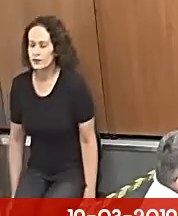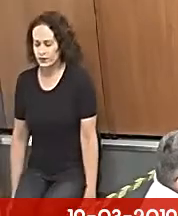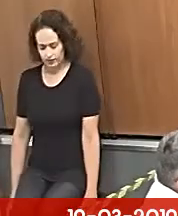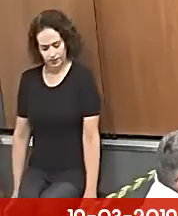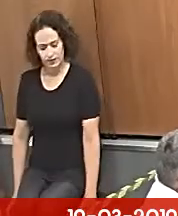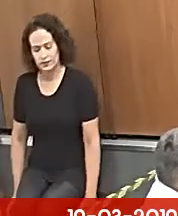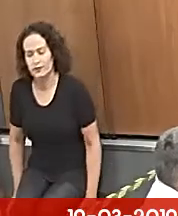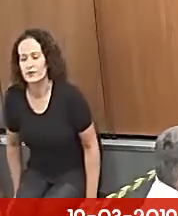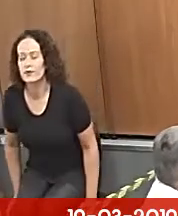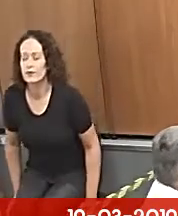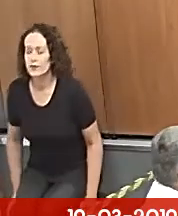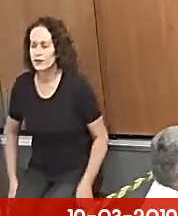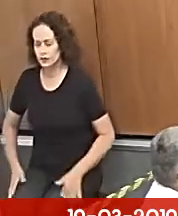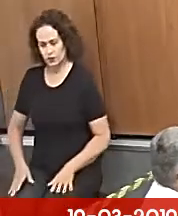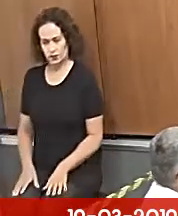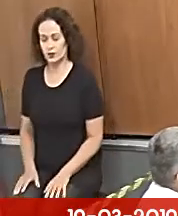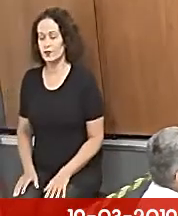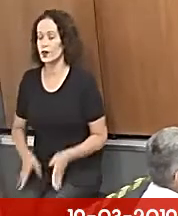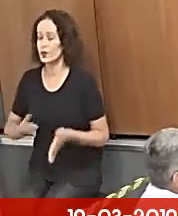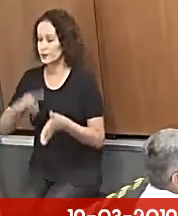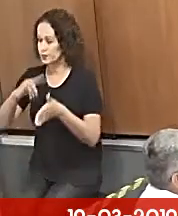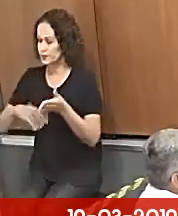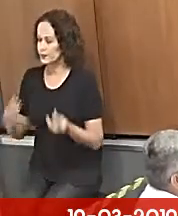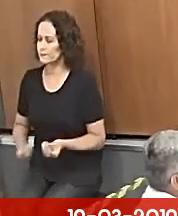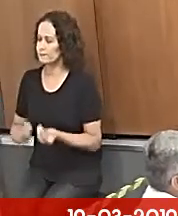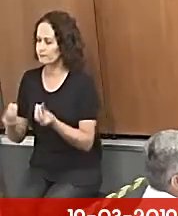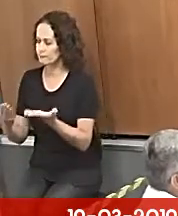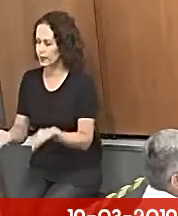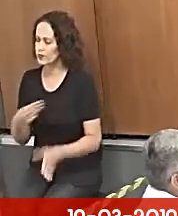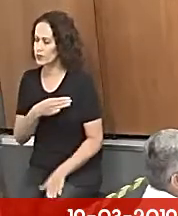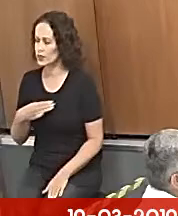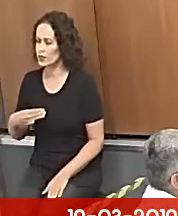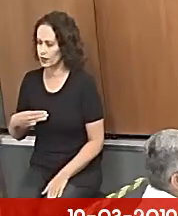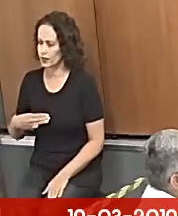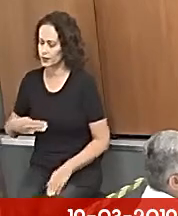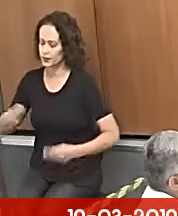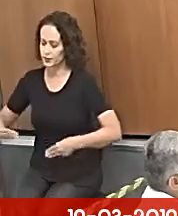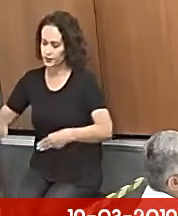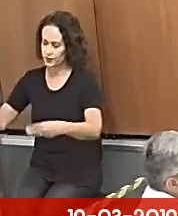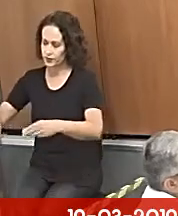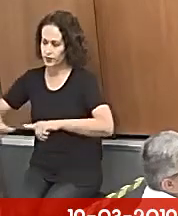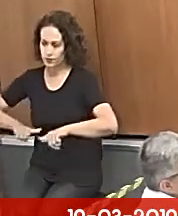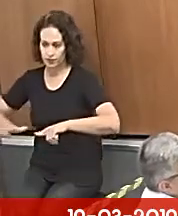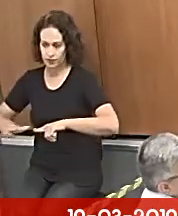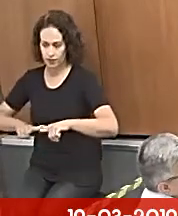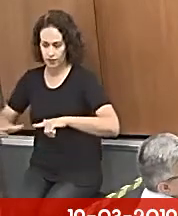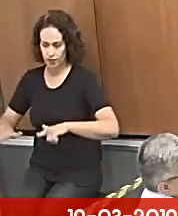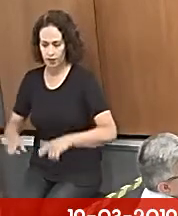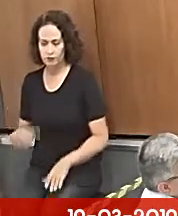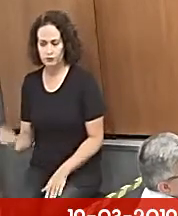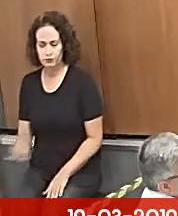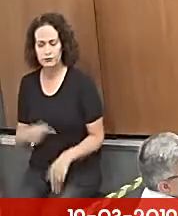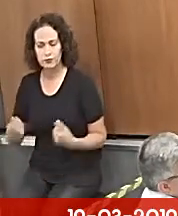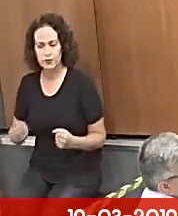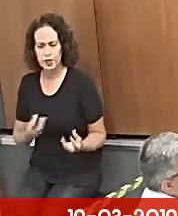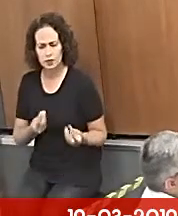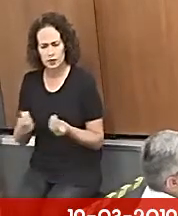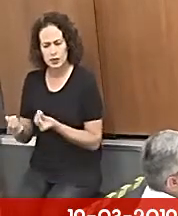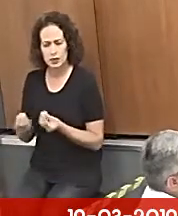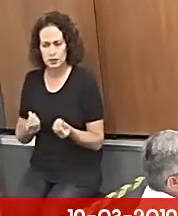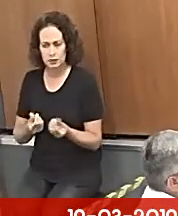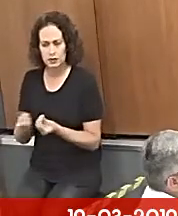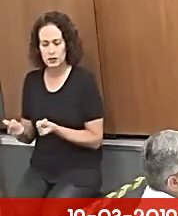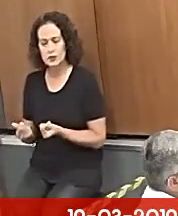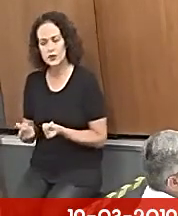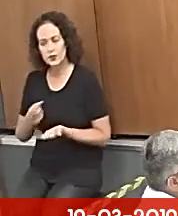trabalho que inclusive quem está à frente uma pessoa extremamente sensível à causa da pessoa com deficiência que é uma pauta que